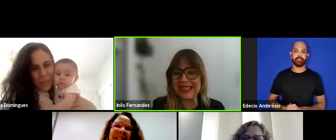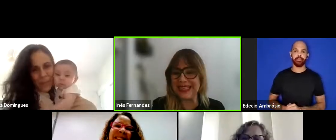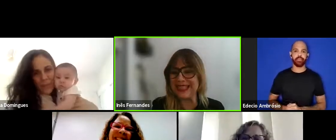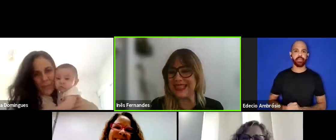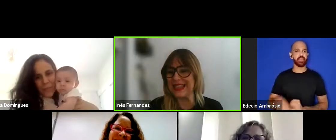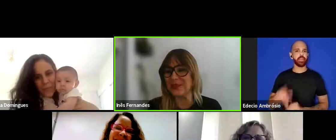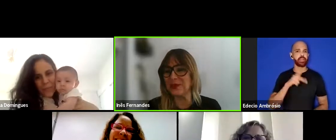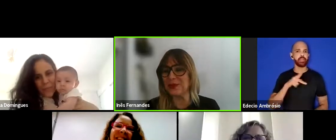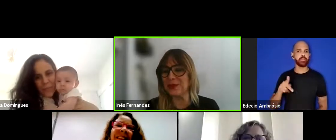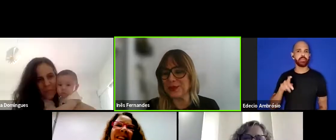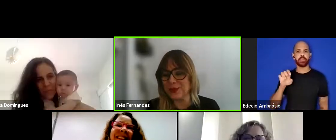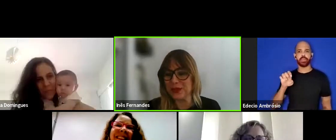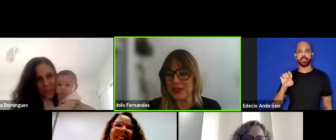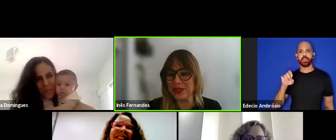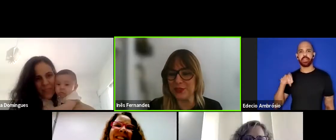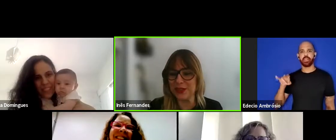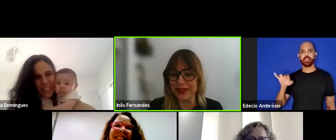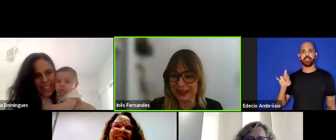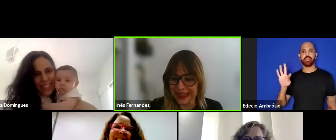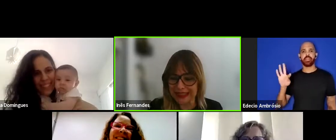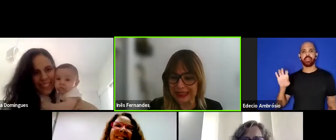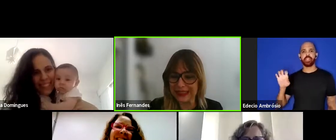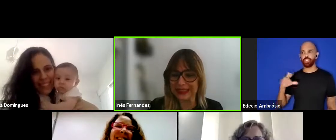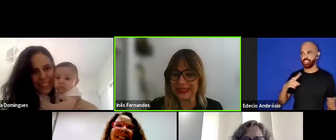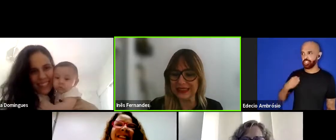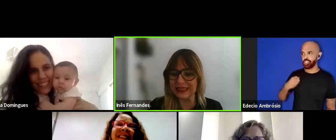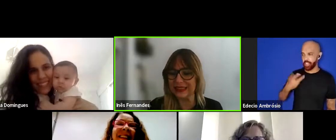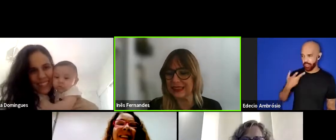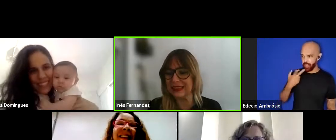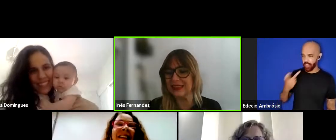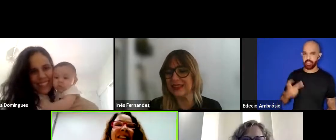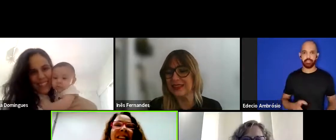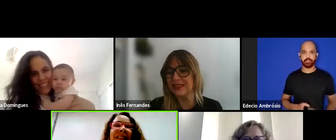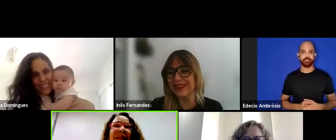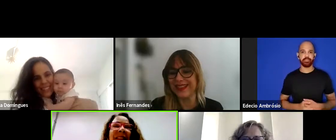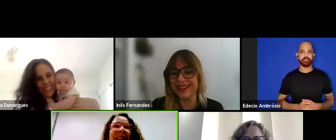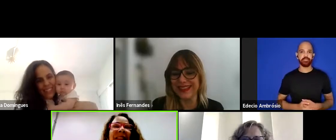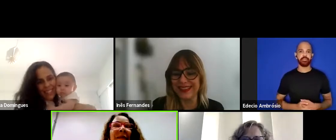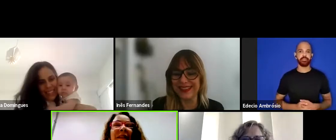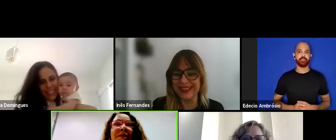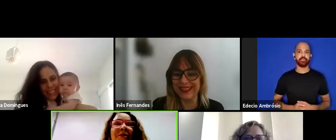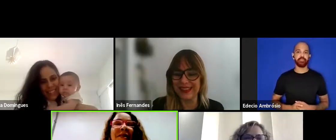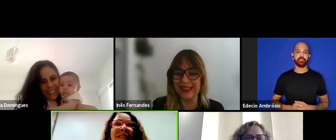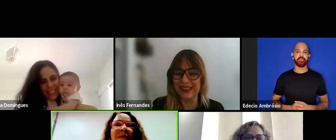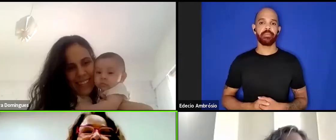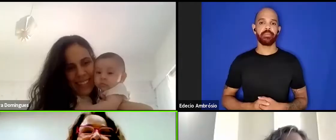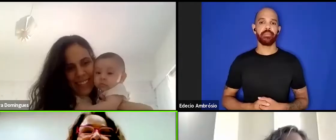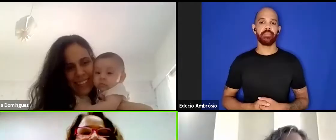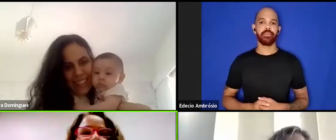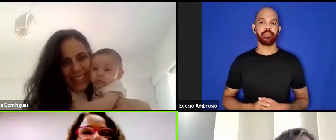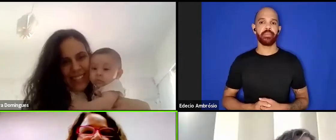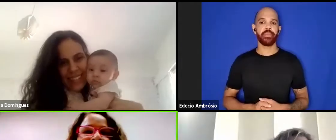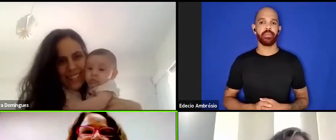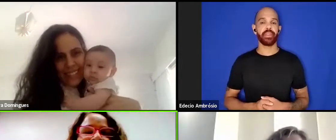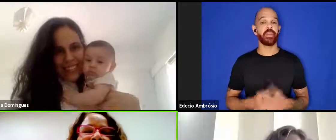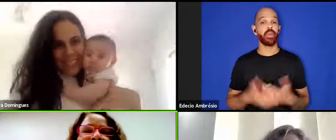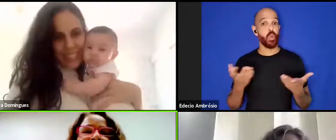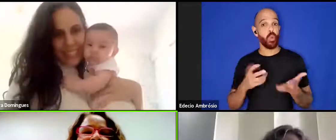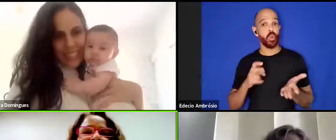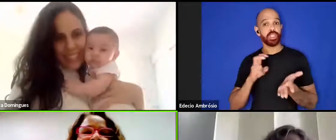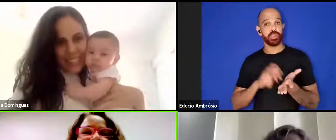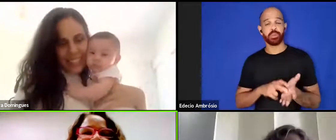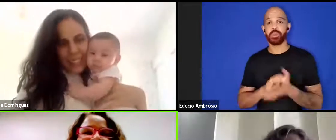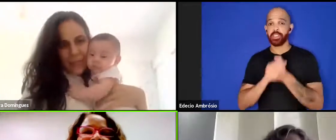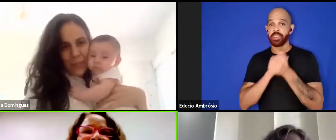Professora Enirt está aqui conosco, gostaria de falar. Sim, na manhã de hoje, então, eu saúdo essa